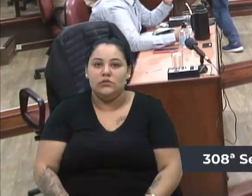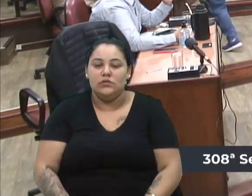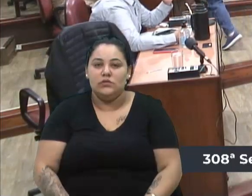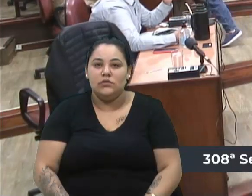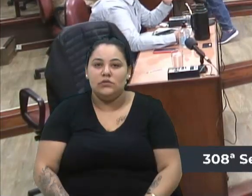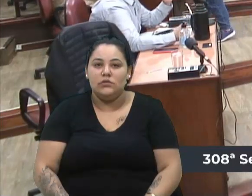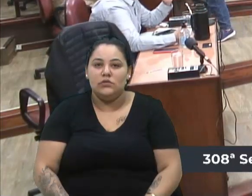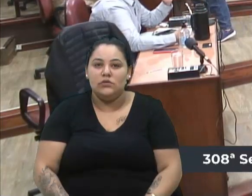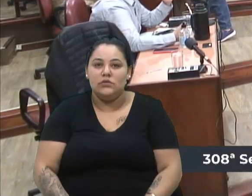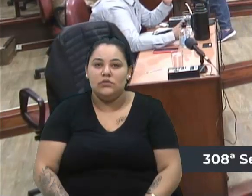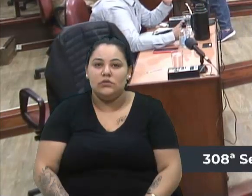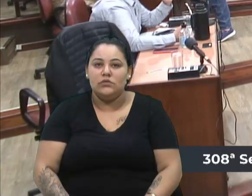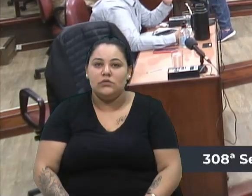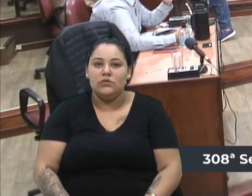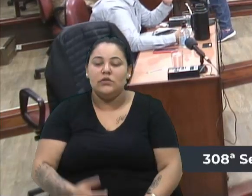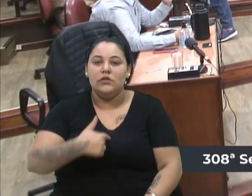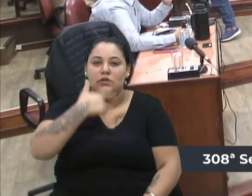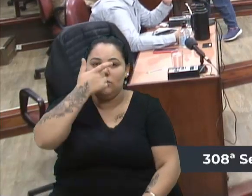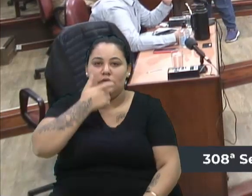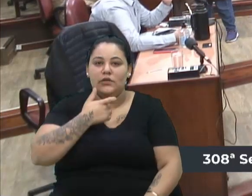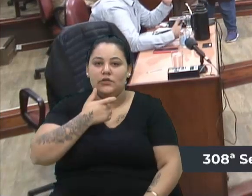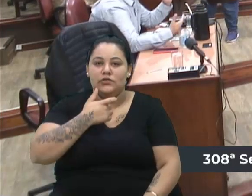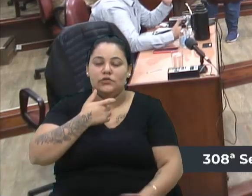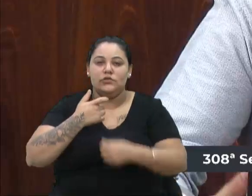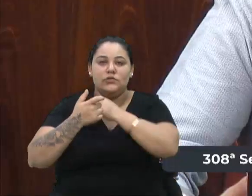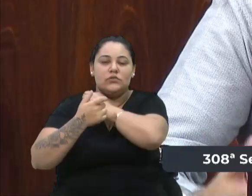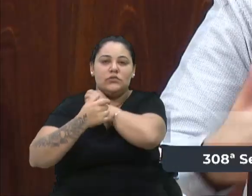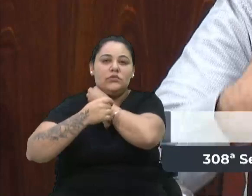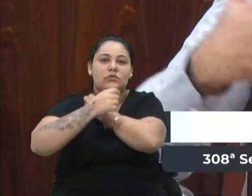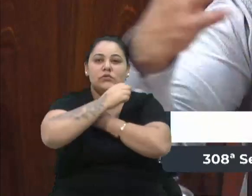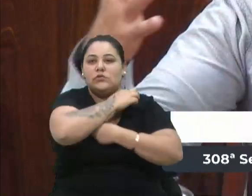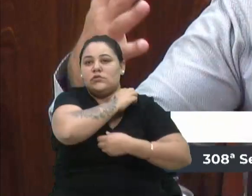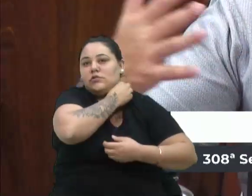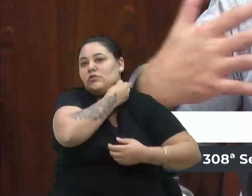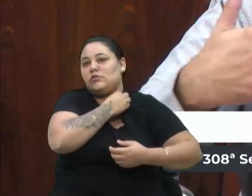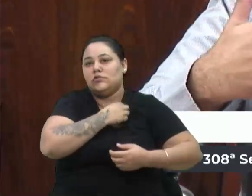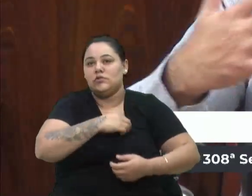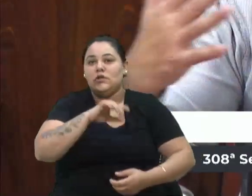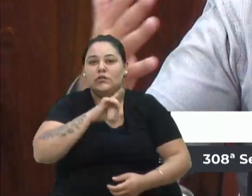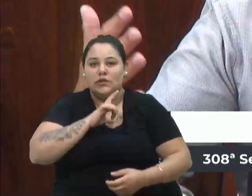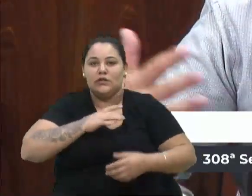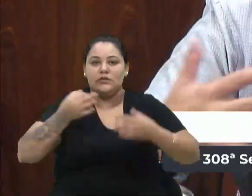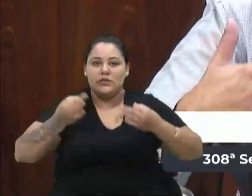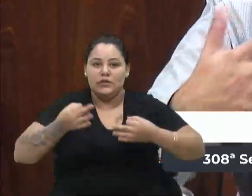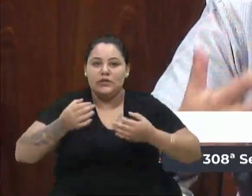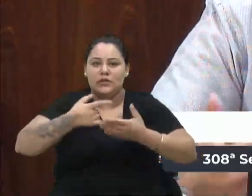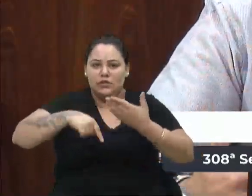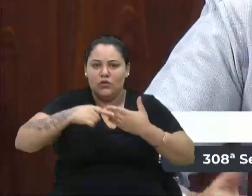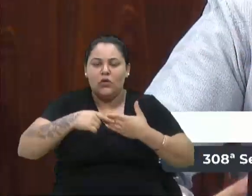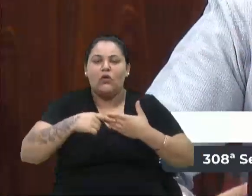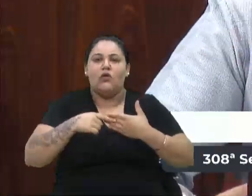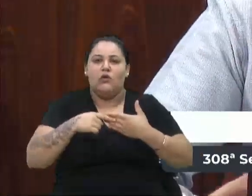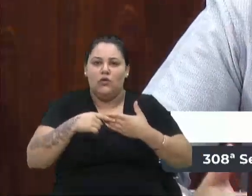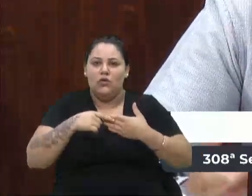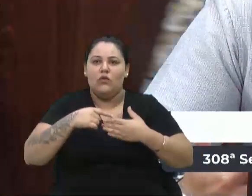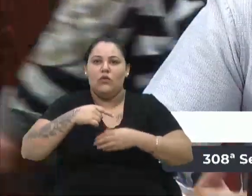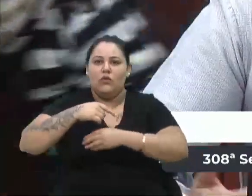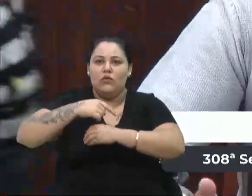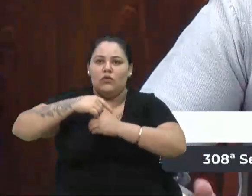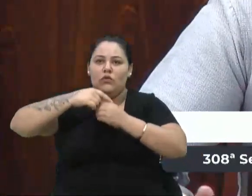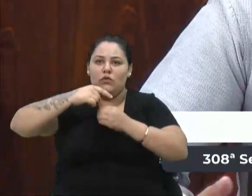eu acho Aliás não acho tenho certeza Vereador bortola vereadora Glades nós estamos nos bairros da cidade ou no centro